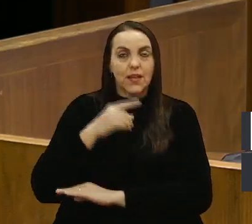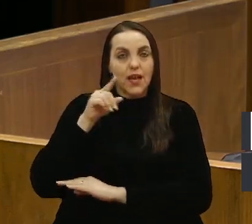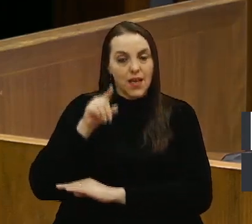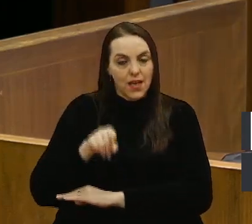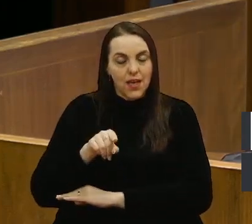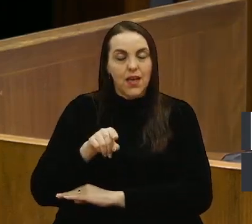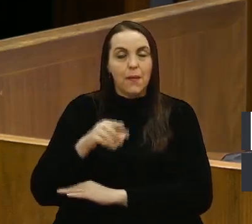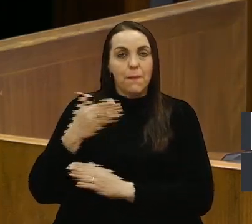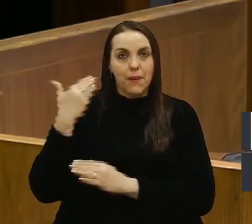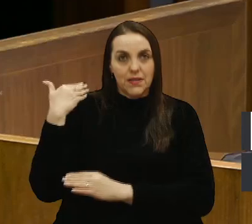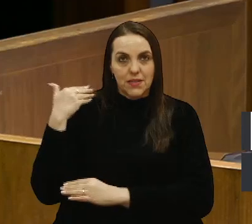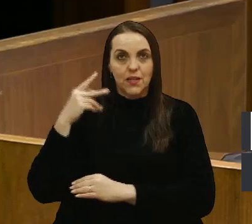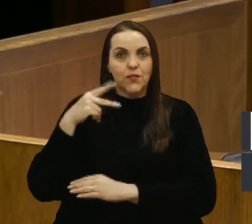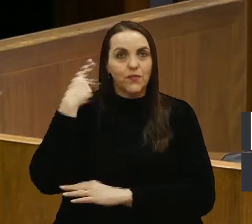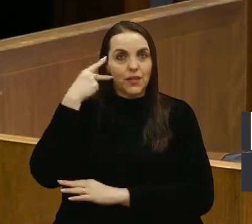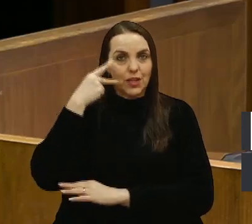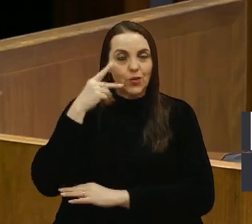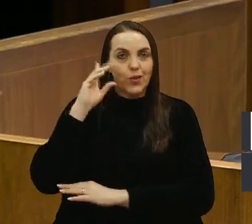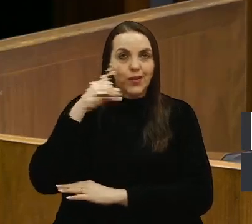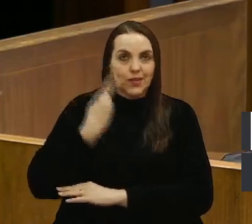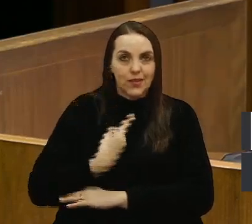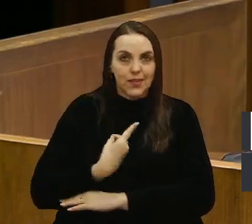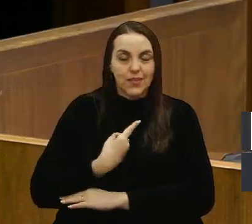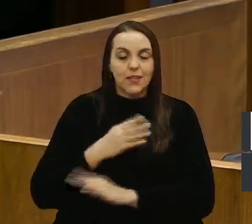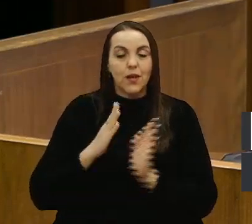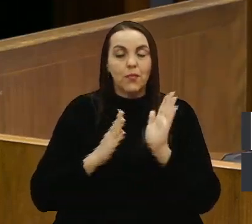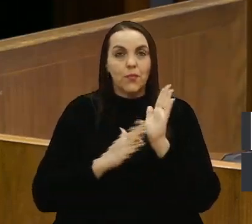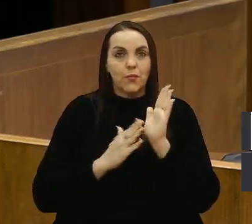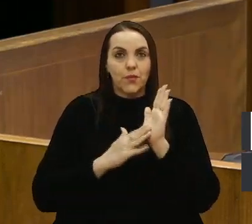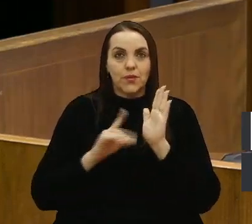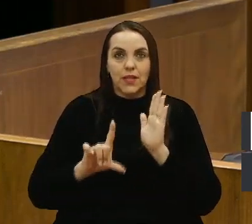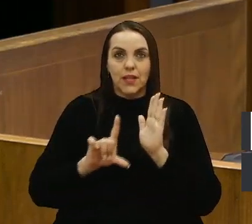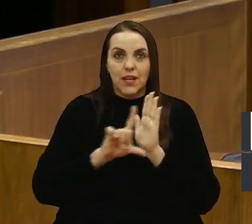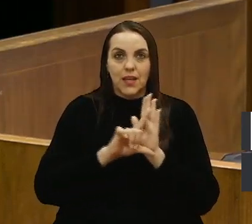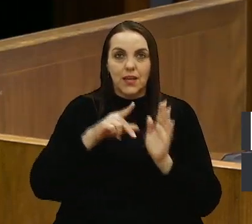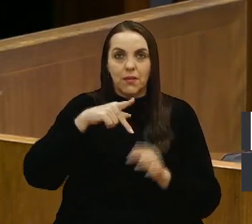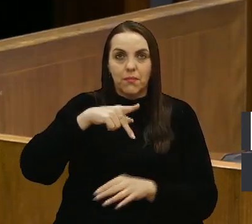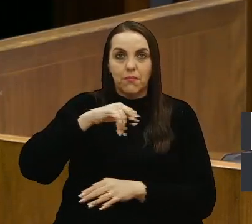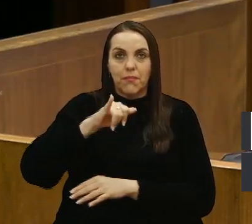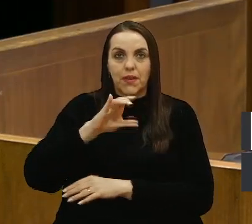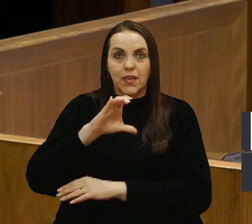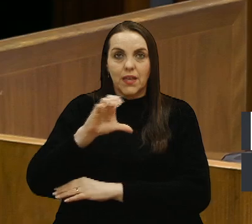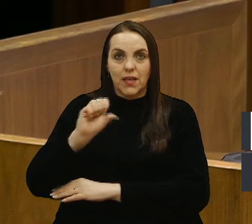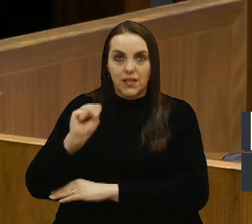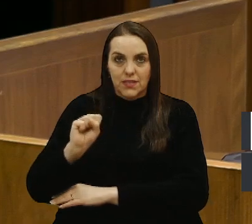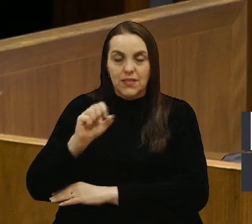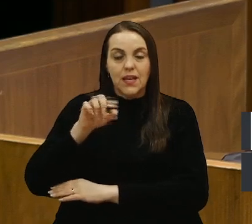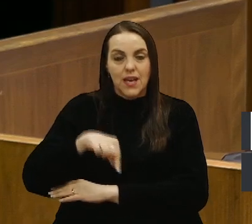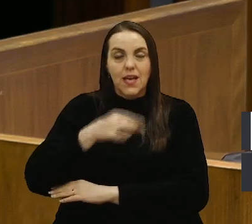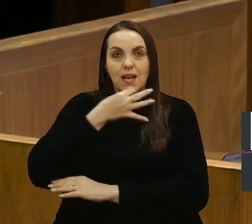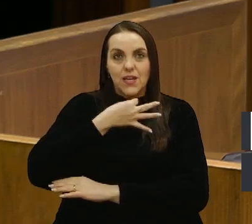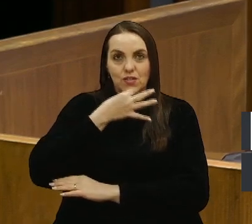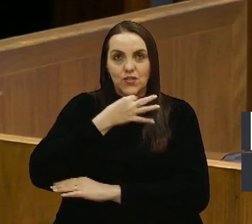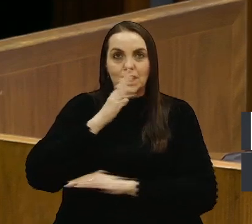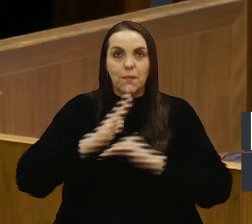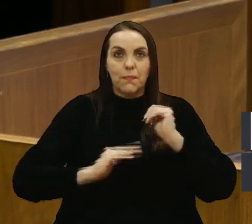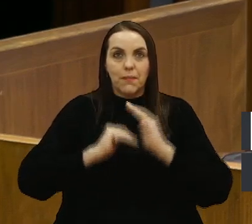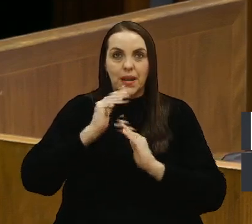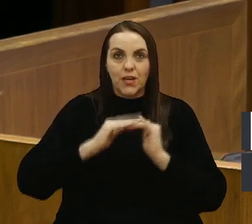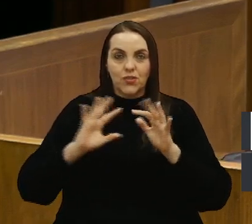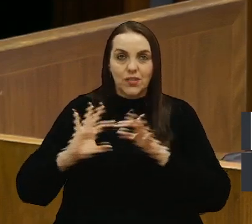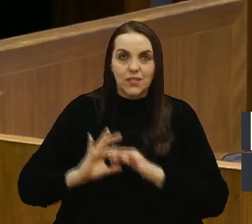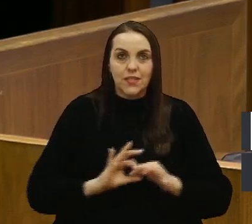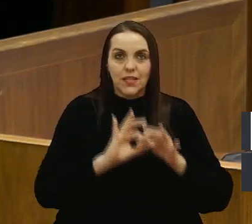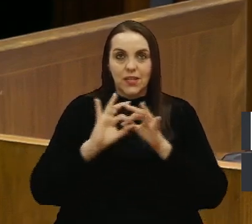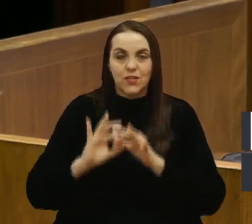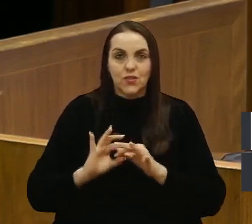enquanto vereadora, propôs a lei das PICs em Caxias, que são práticas integrativas. Nós já temos